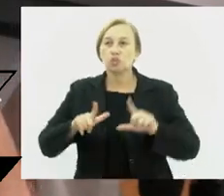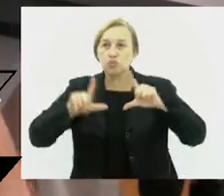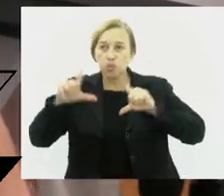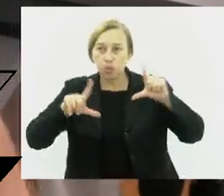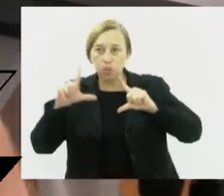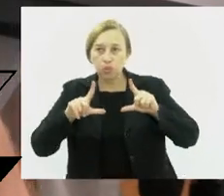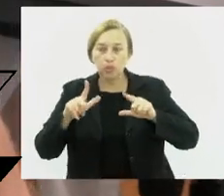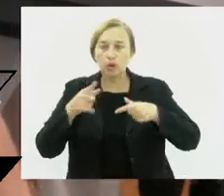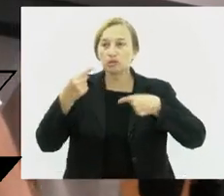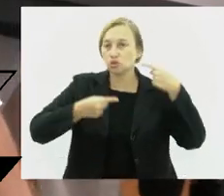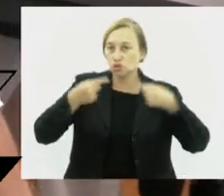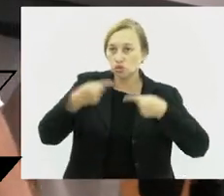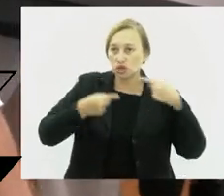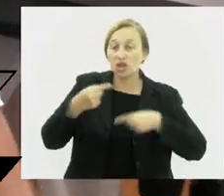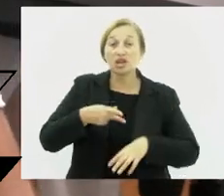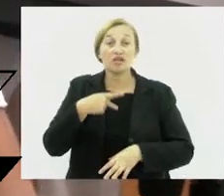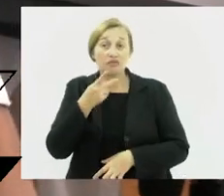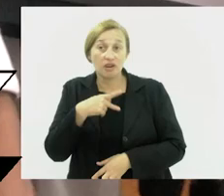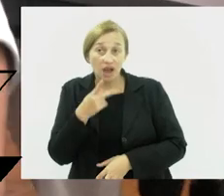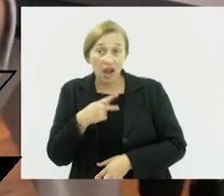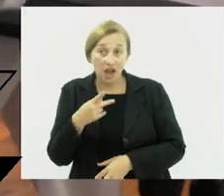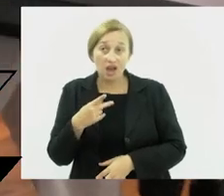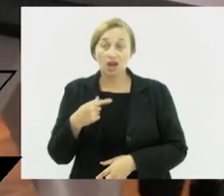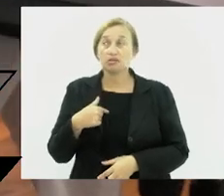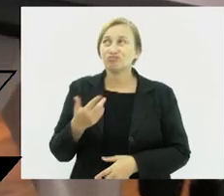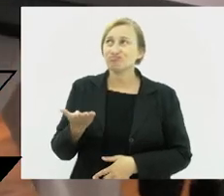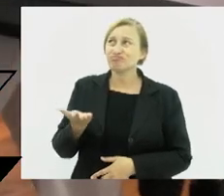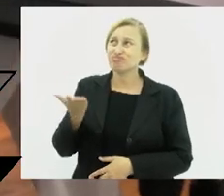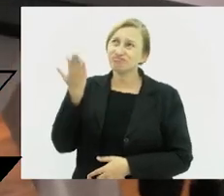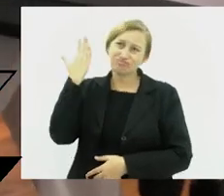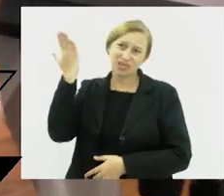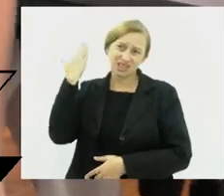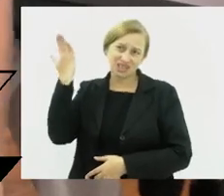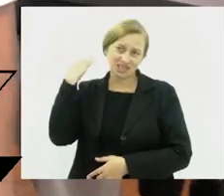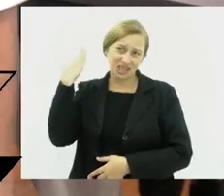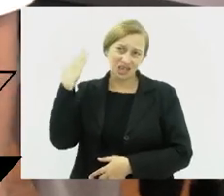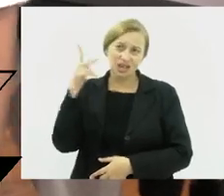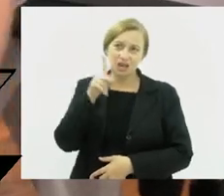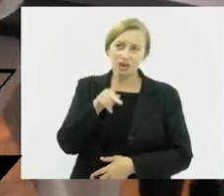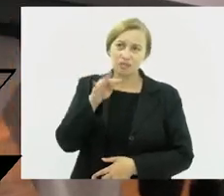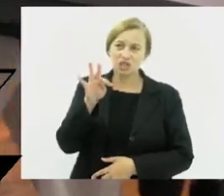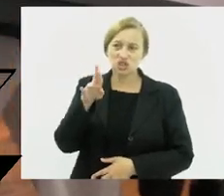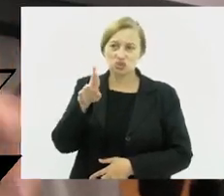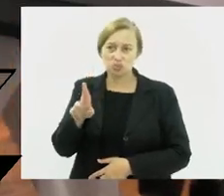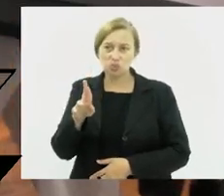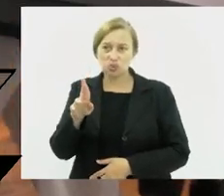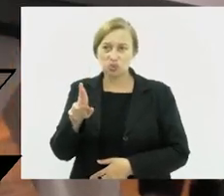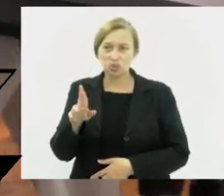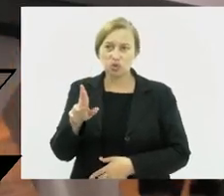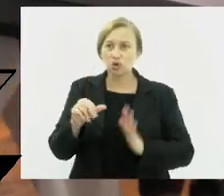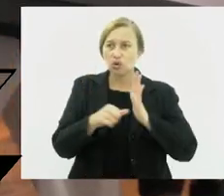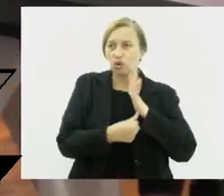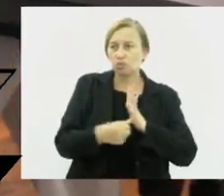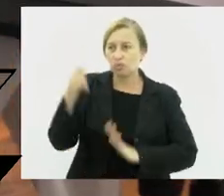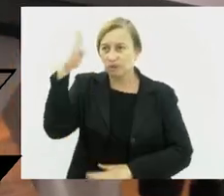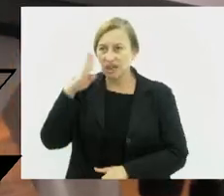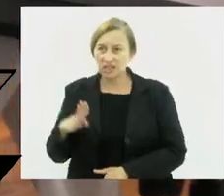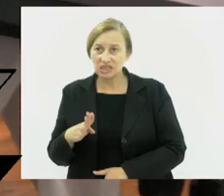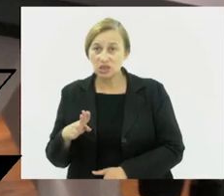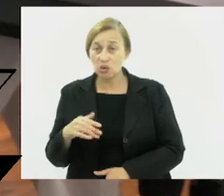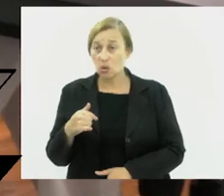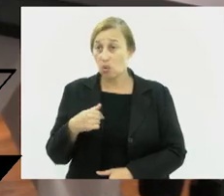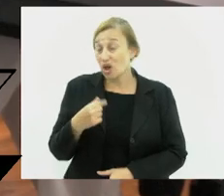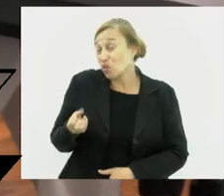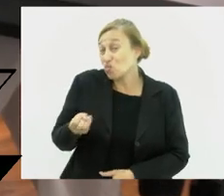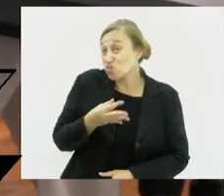fazer debate, falar. Eu era, na época do Instituto Pitbull Clube do Brasil, eu era o porta-voz. Botaram um garoto